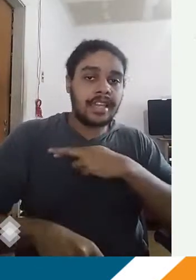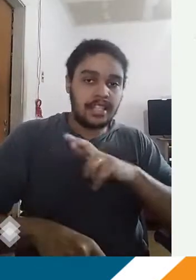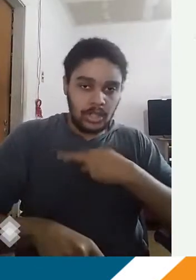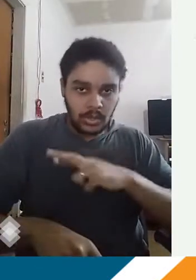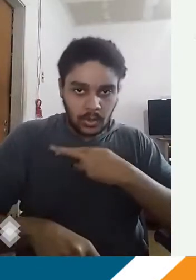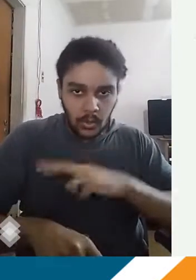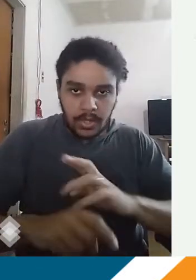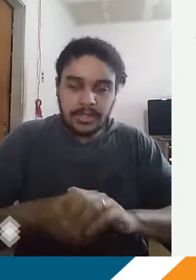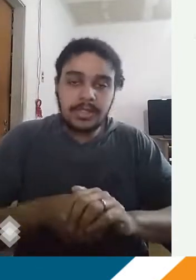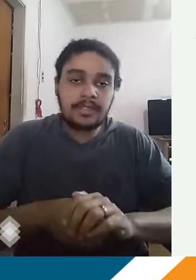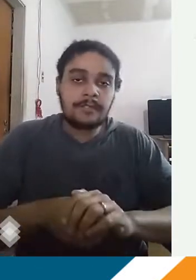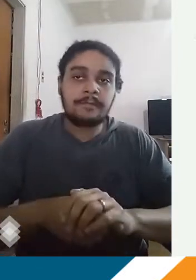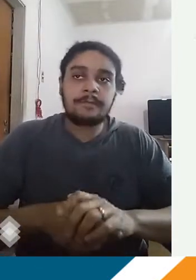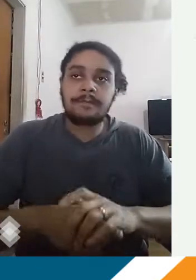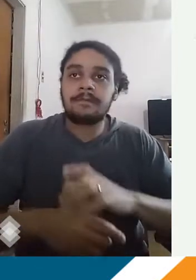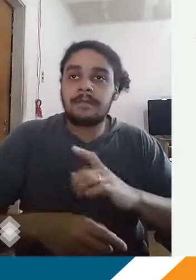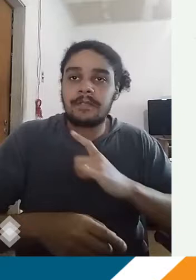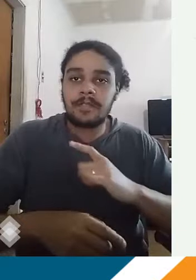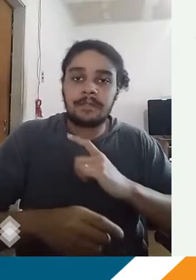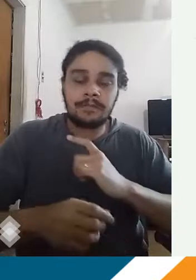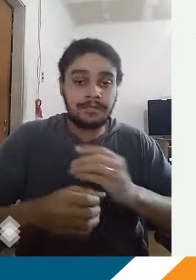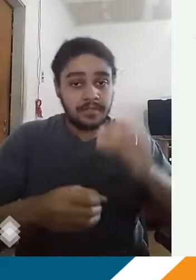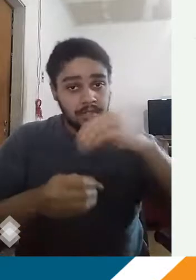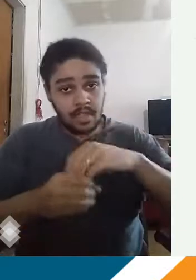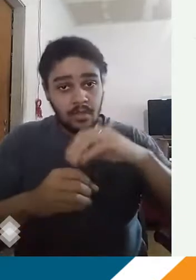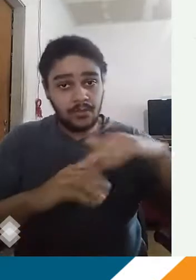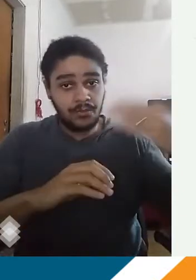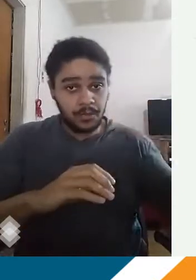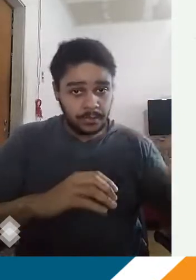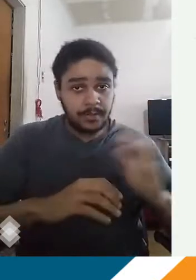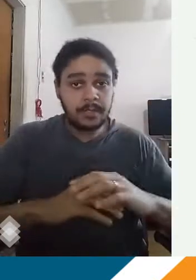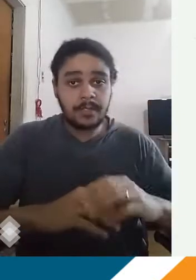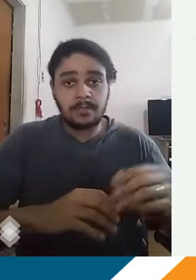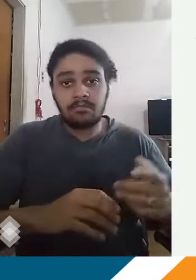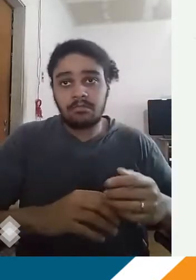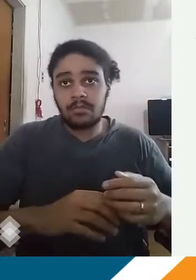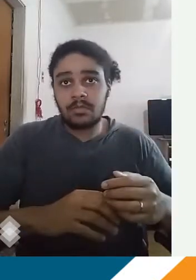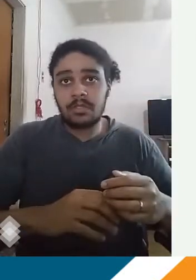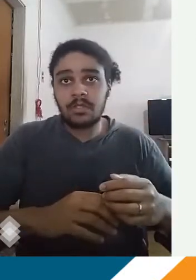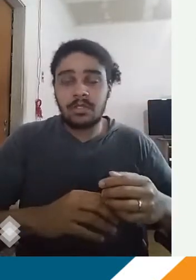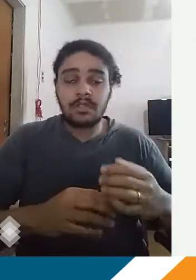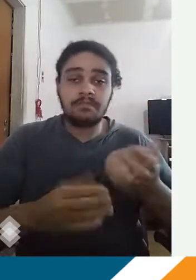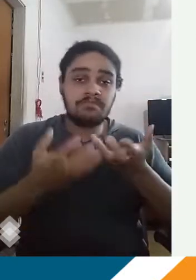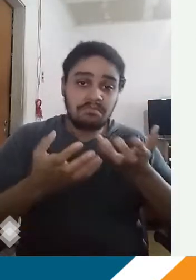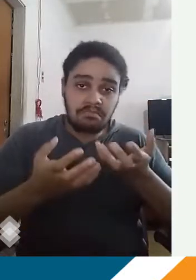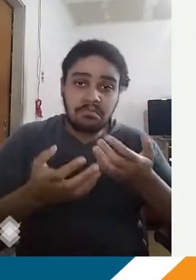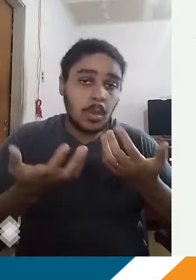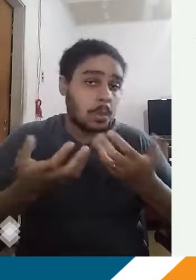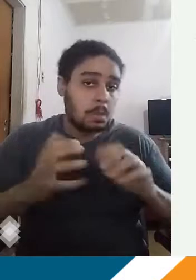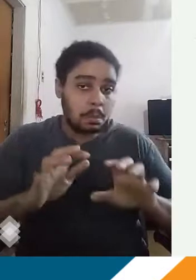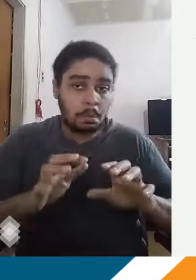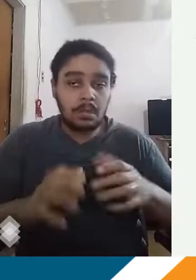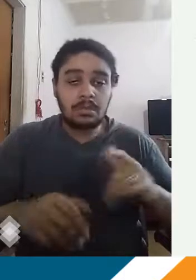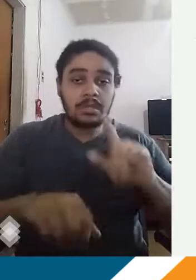conflitos, catástrofes naturais, desastres ambientais. E as modalidades: migração interna, externa, migração espontânea, migração